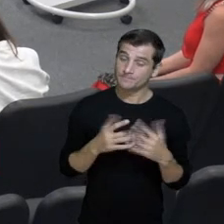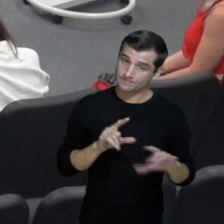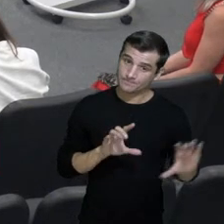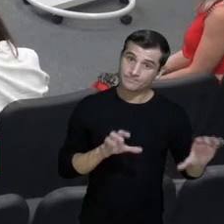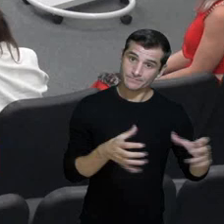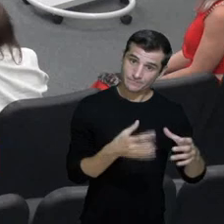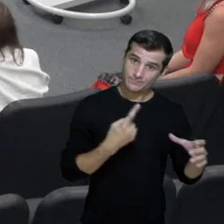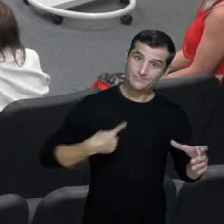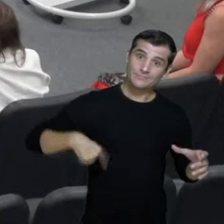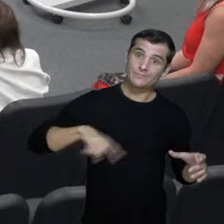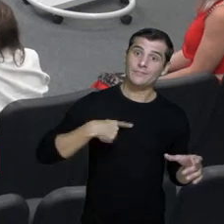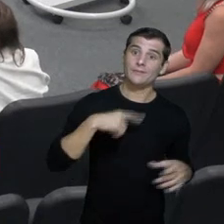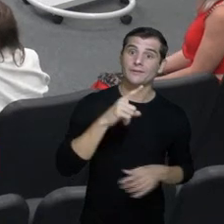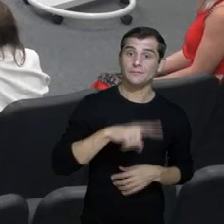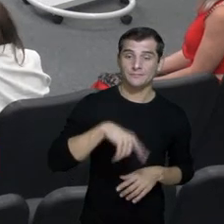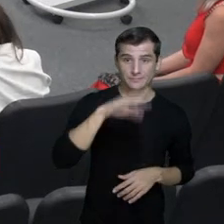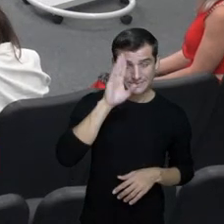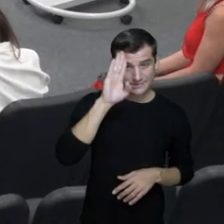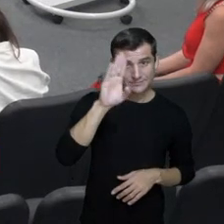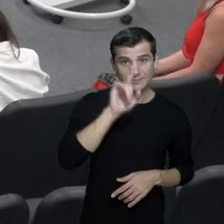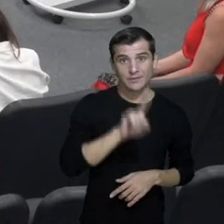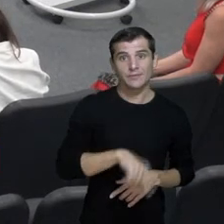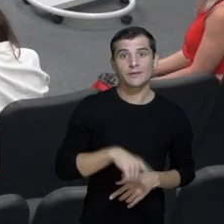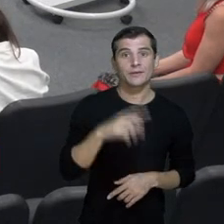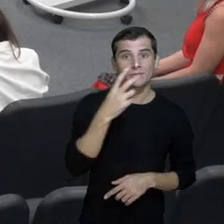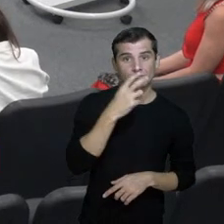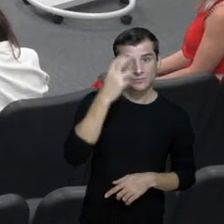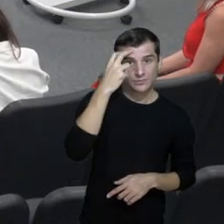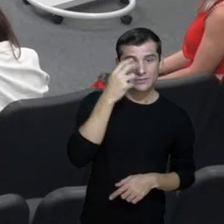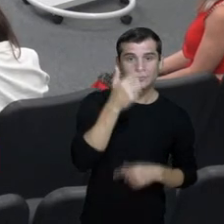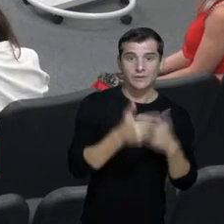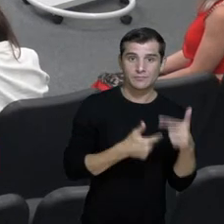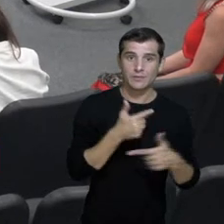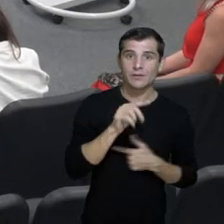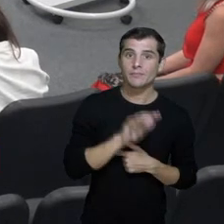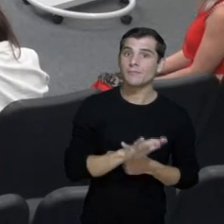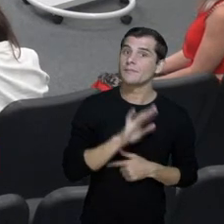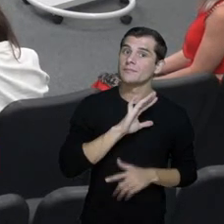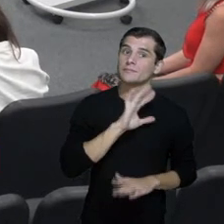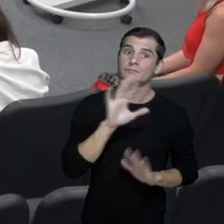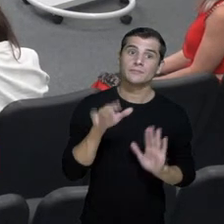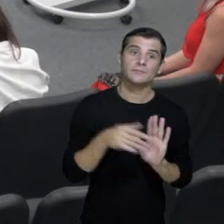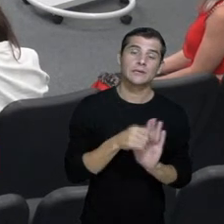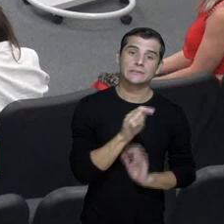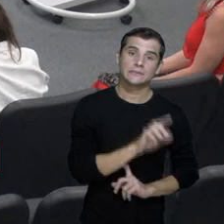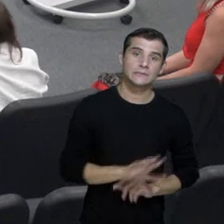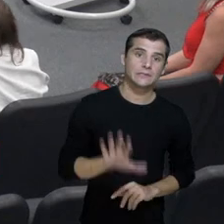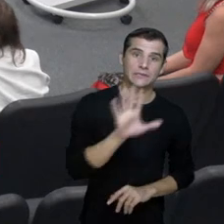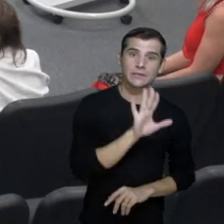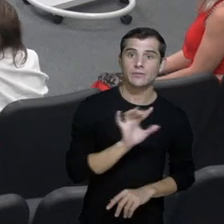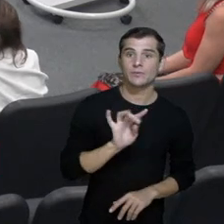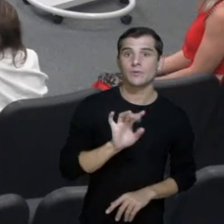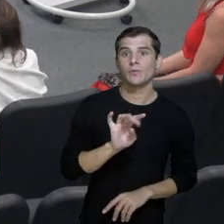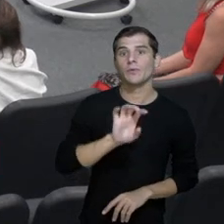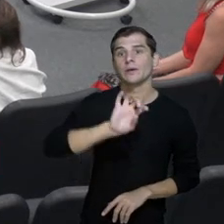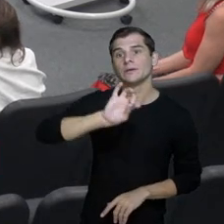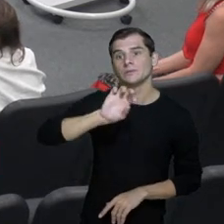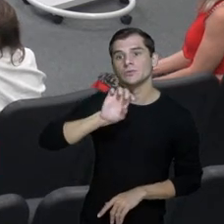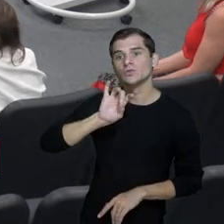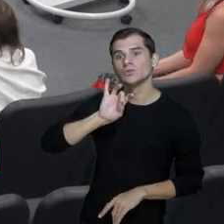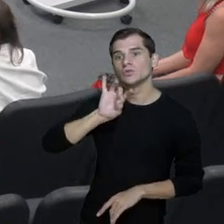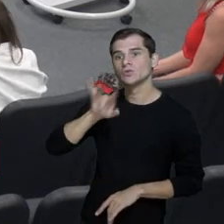questão principal é trabalhar a cultura mas a cultura como um todo não só como cultura relacionada à arte né mas questões